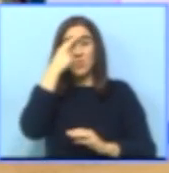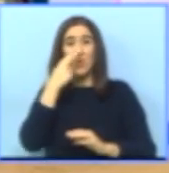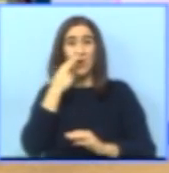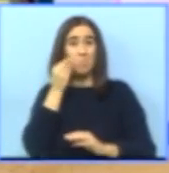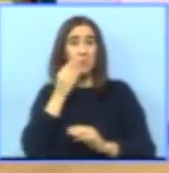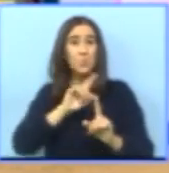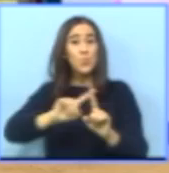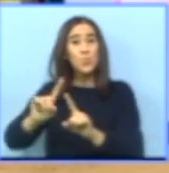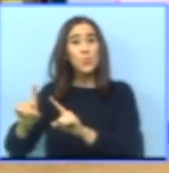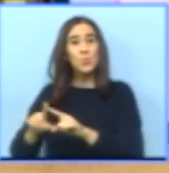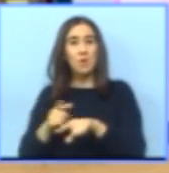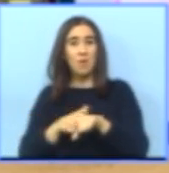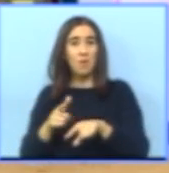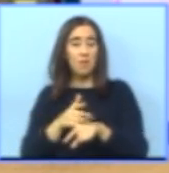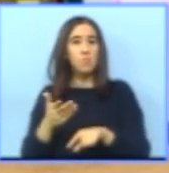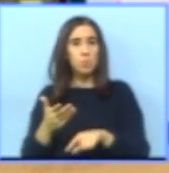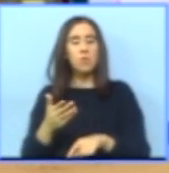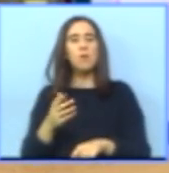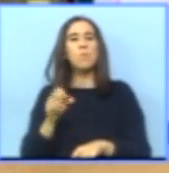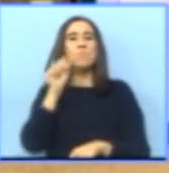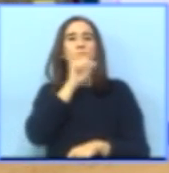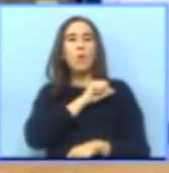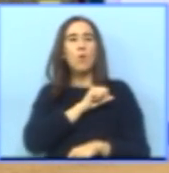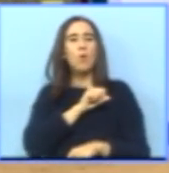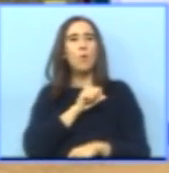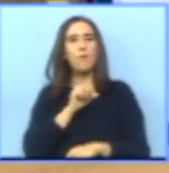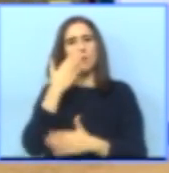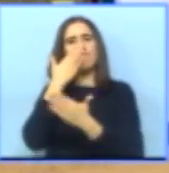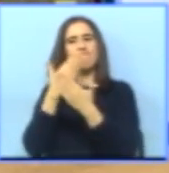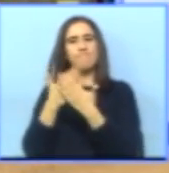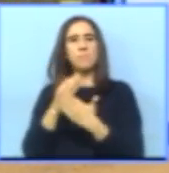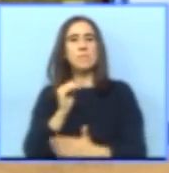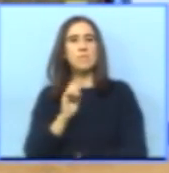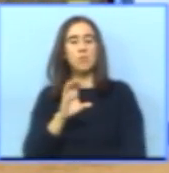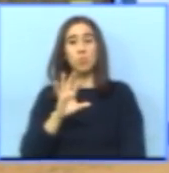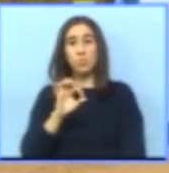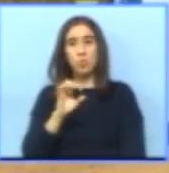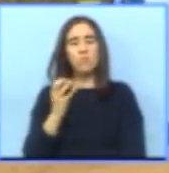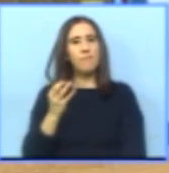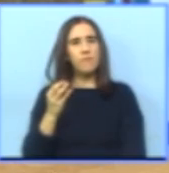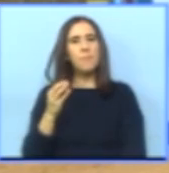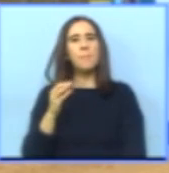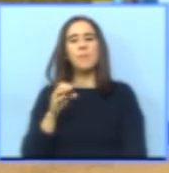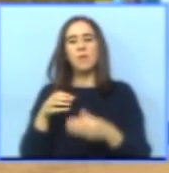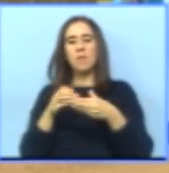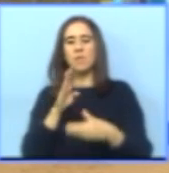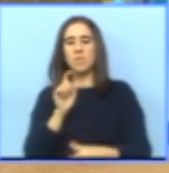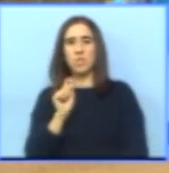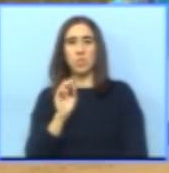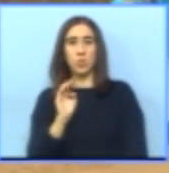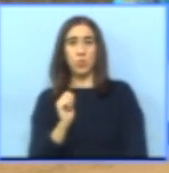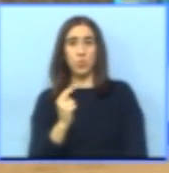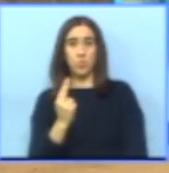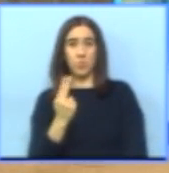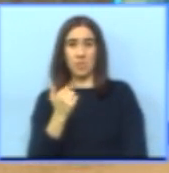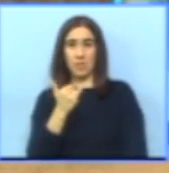diferentes em cada altura. Deu-se aquele confronto no século XVIII. De facto, os jesuítas foram expulsos de Portugal,